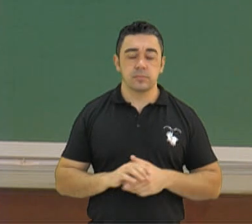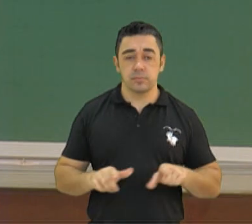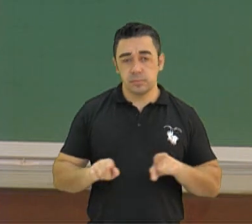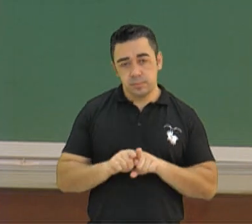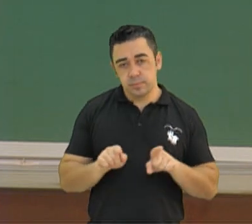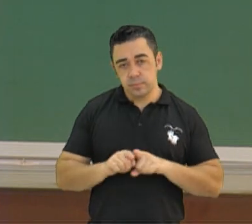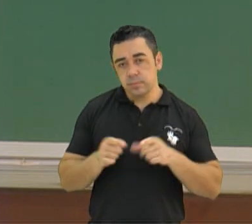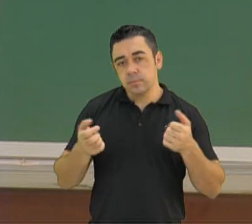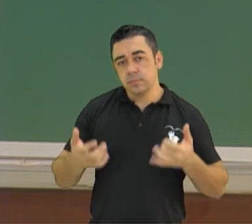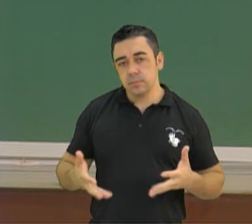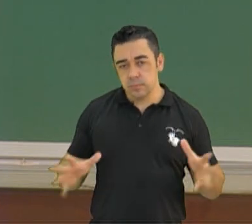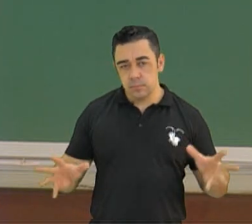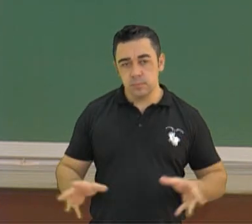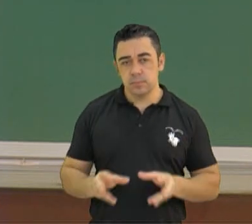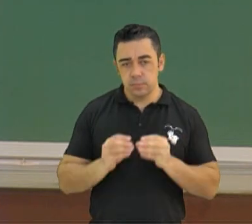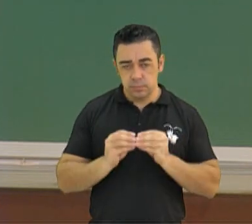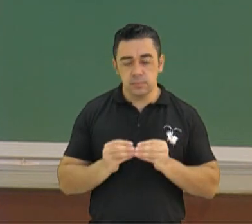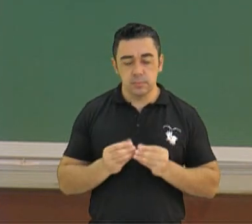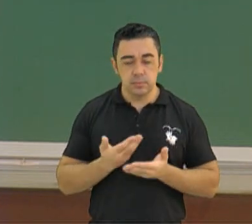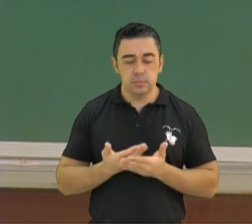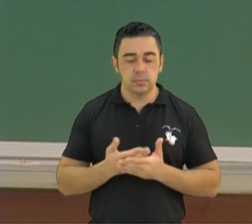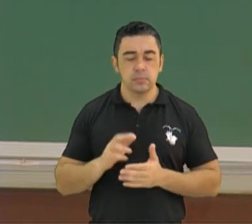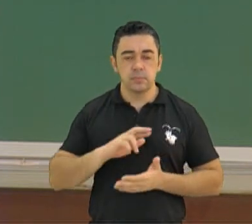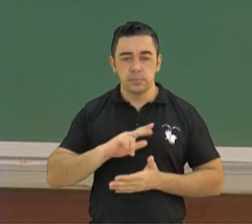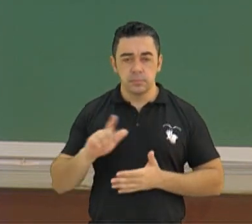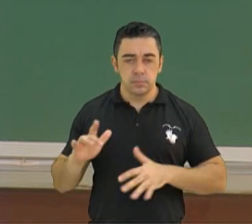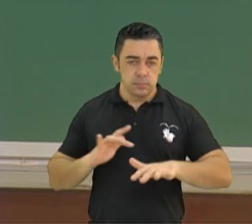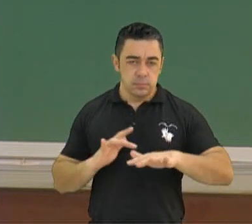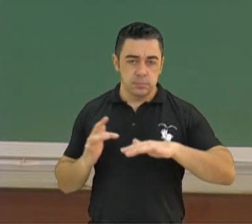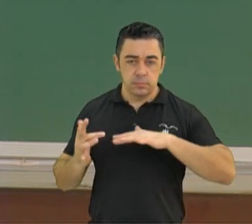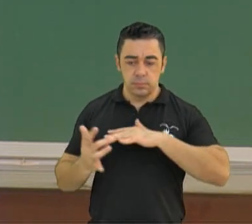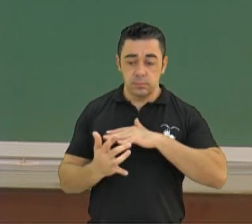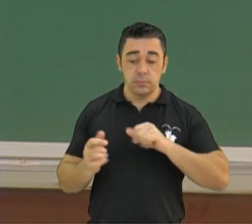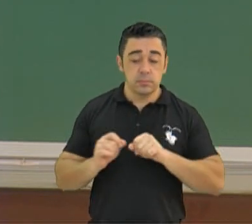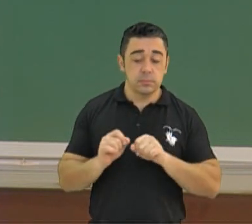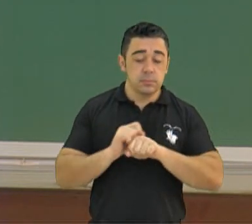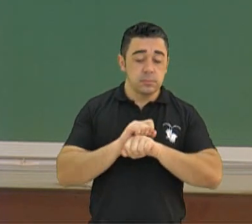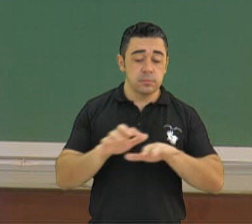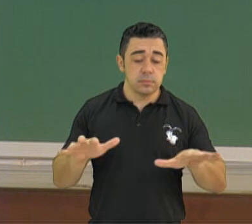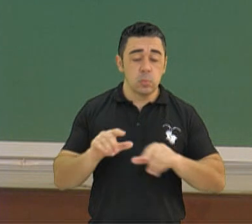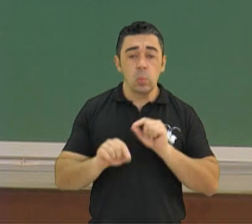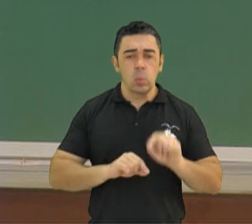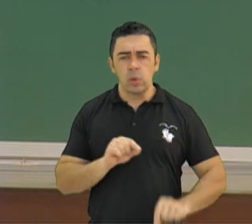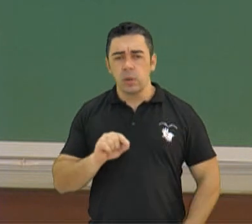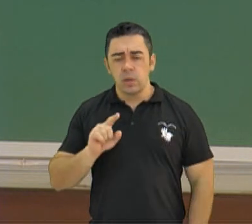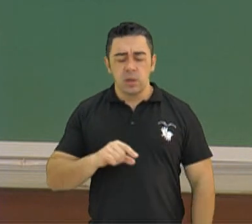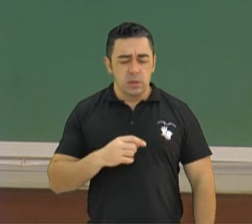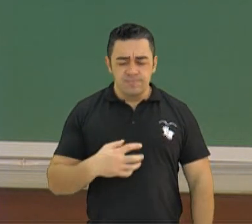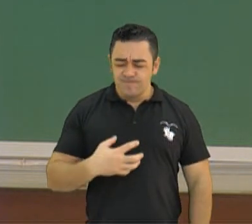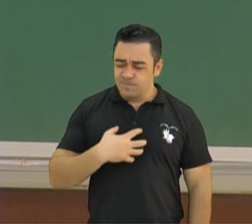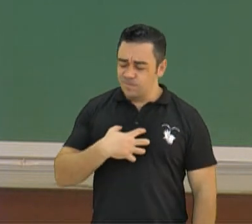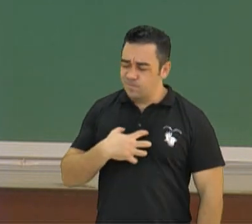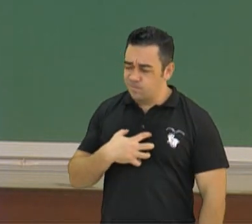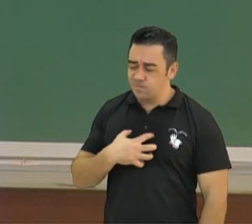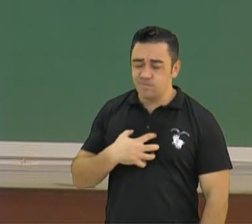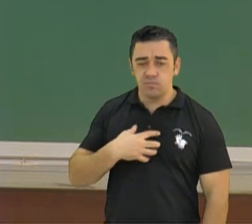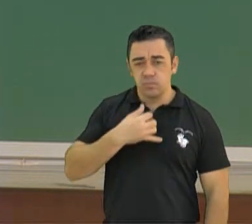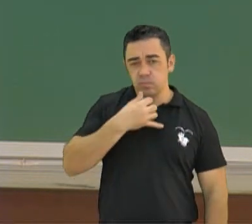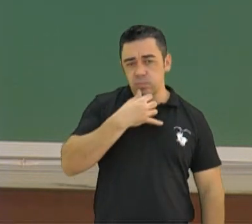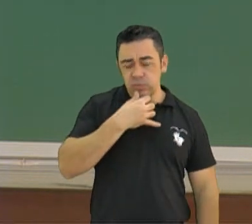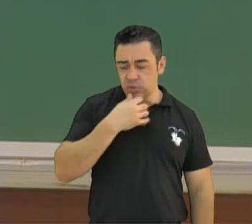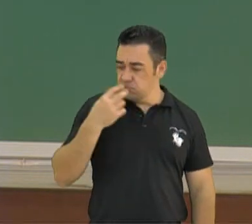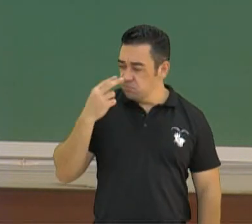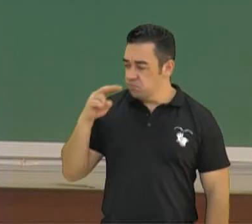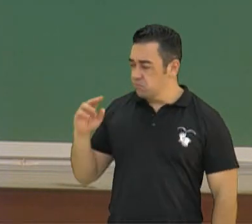Falamos ainda que as diferentes mídias, elas criam um ambiente de insatisfação nas pessoas com a sua forma